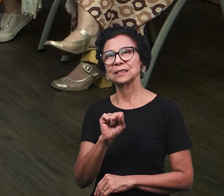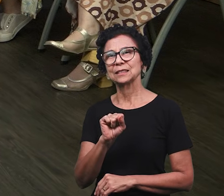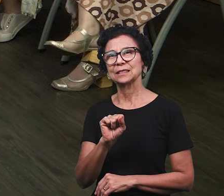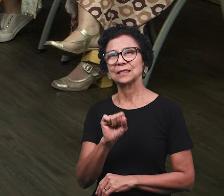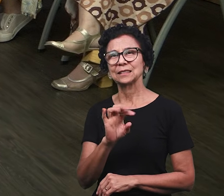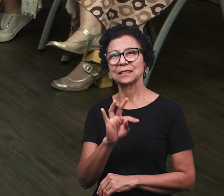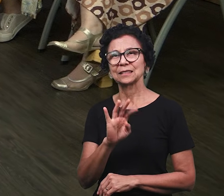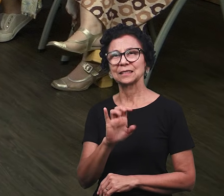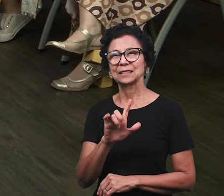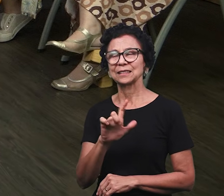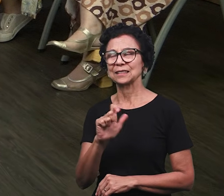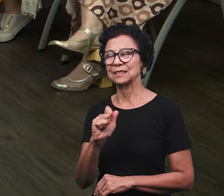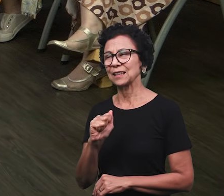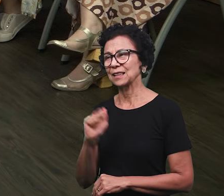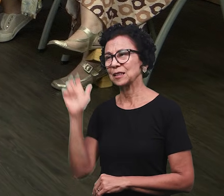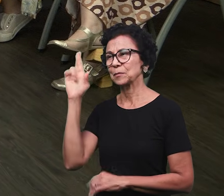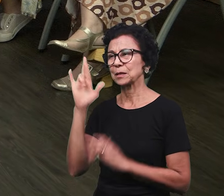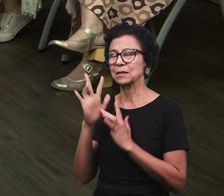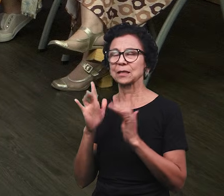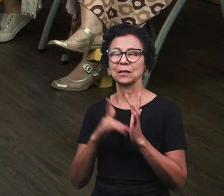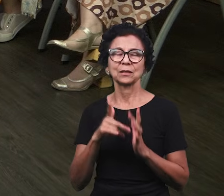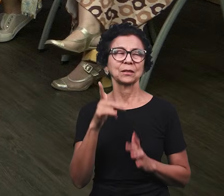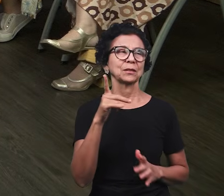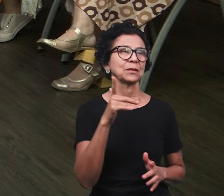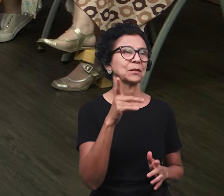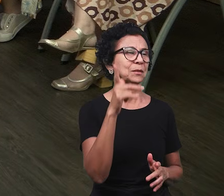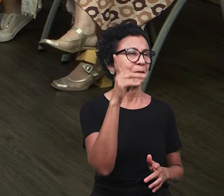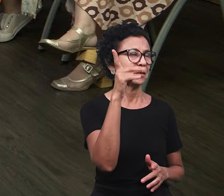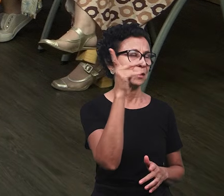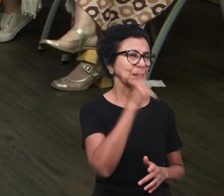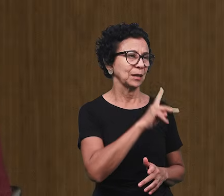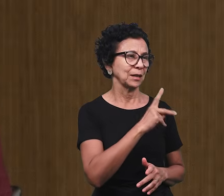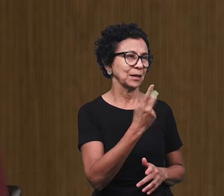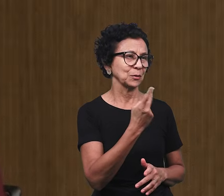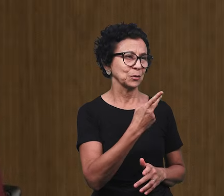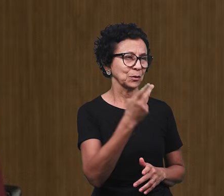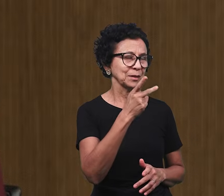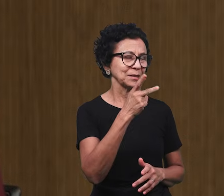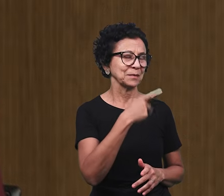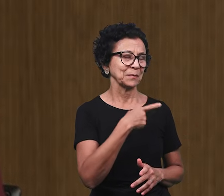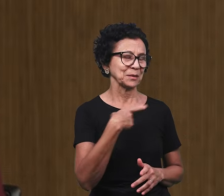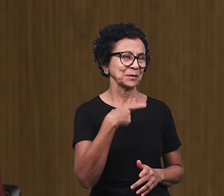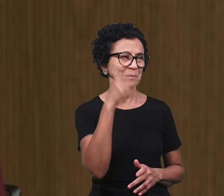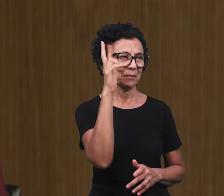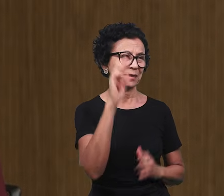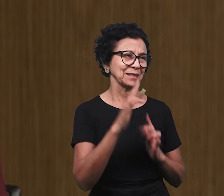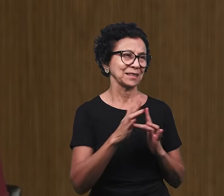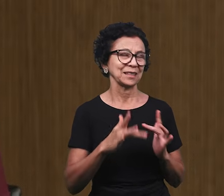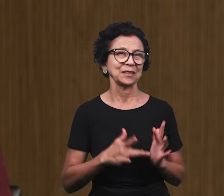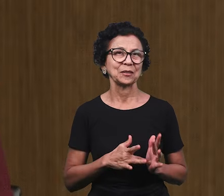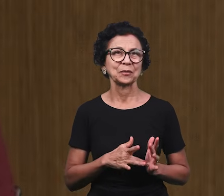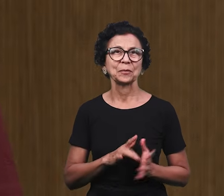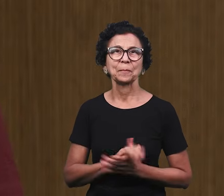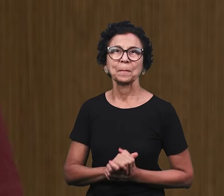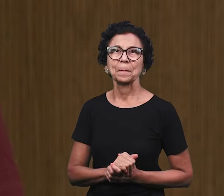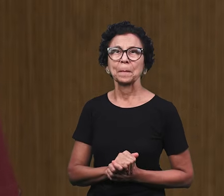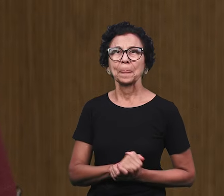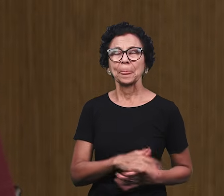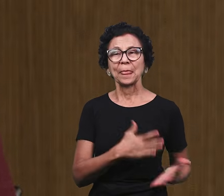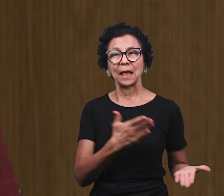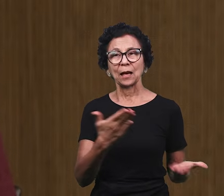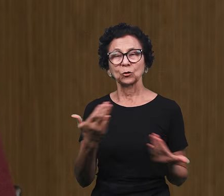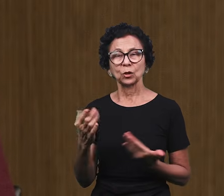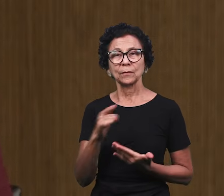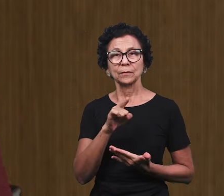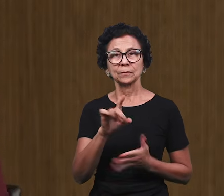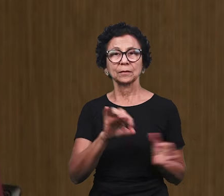do Senhor. Paz do Senhor, pastor Josias, paz do Senhor, pastor Diogo, paz do Senhor, jovens que estão aqui no estúdio, e a paz do Senhor a você